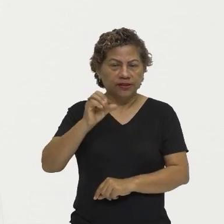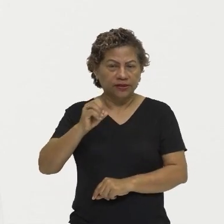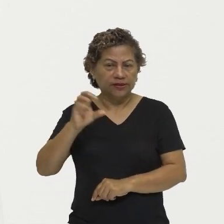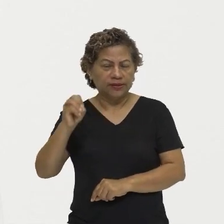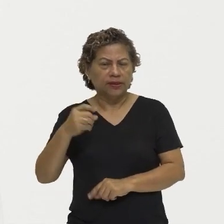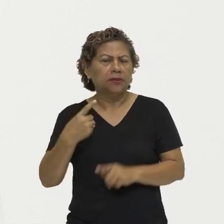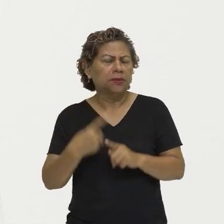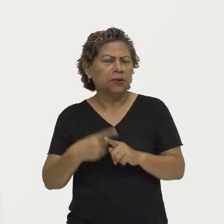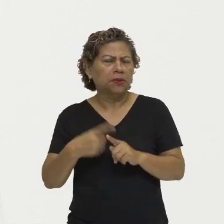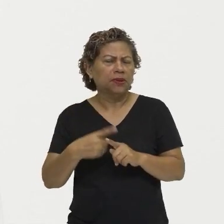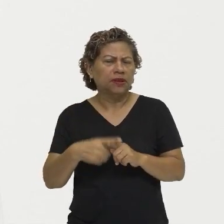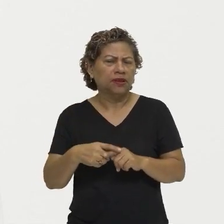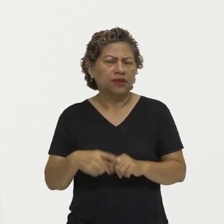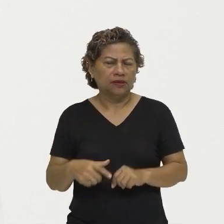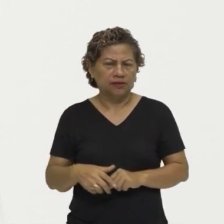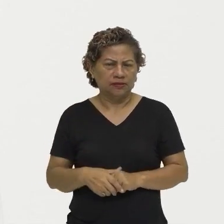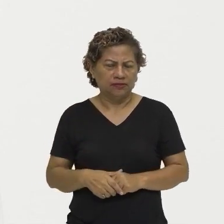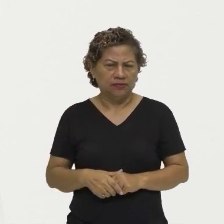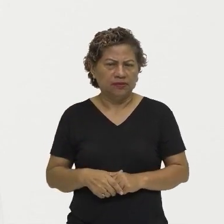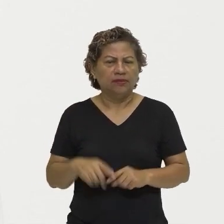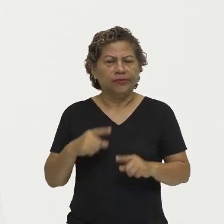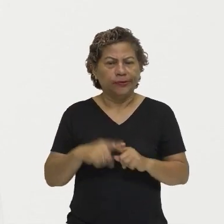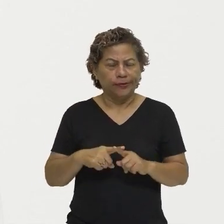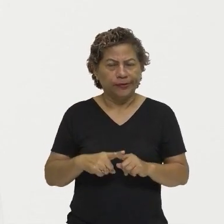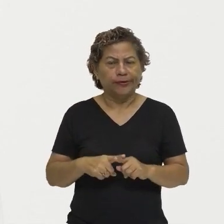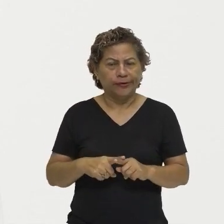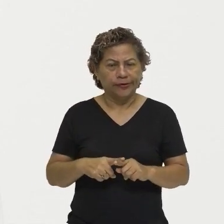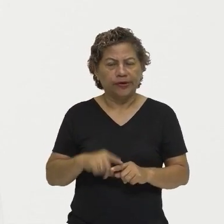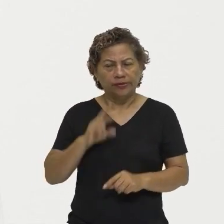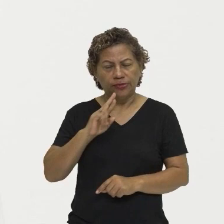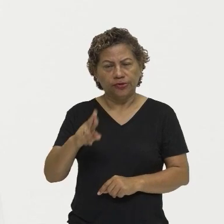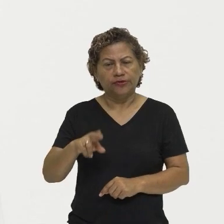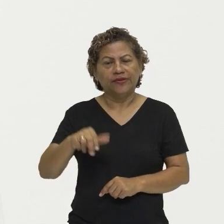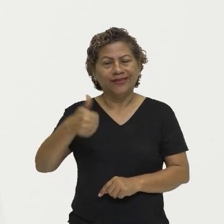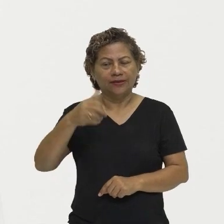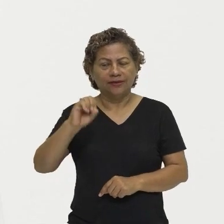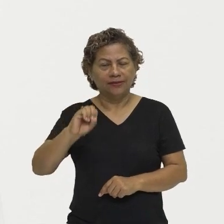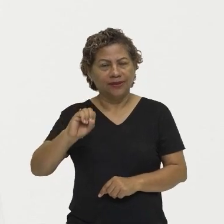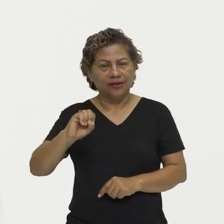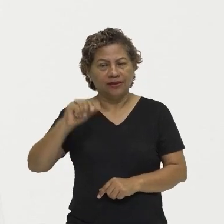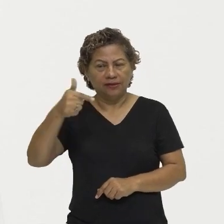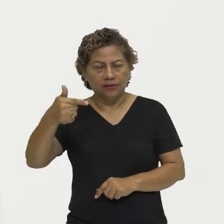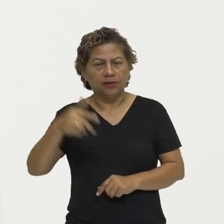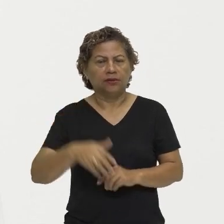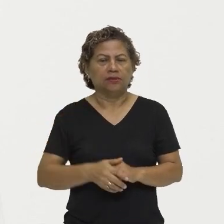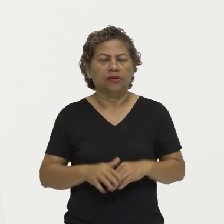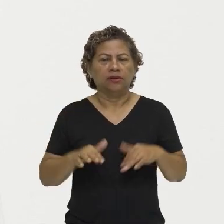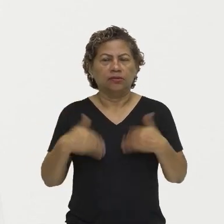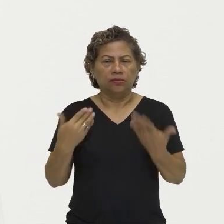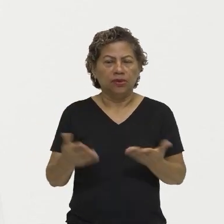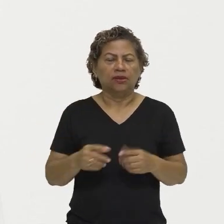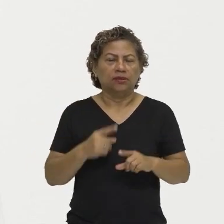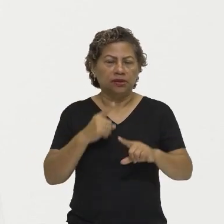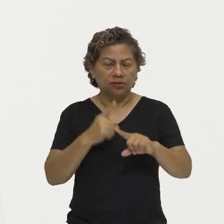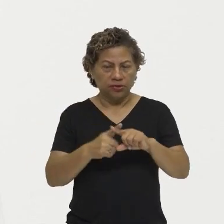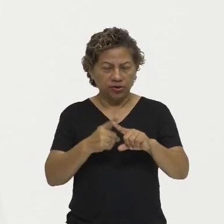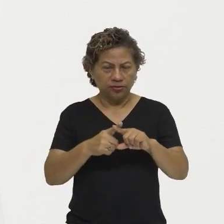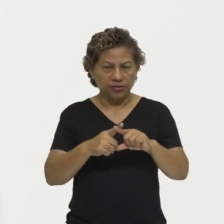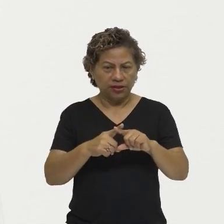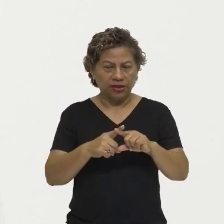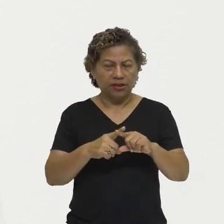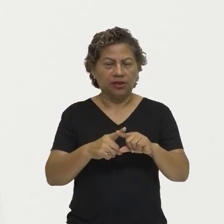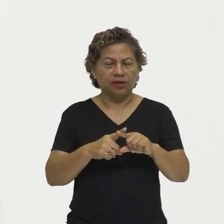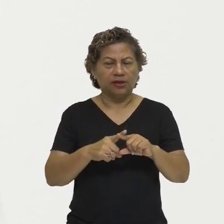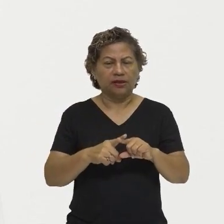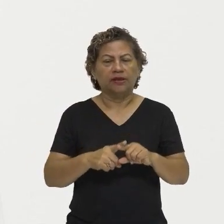100? Porque 100 é 10 vezes 10, 10 ao quadrado. Então, quando a gente multiplica 2 vezes